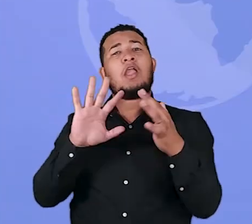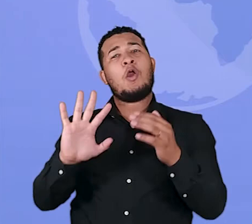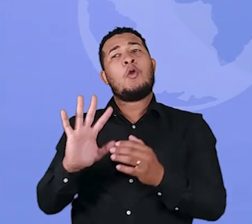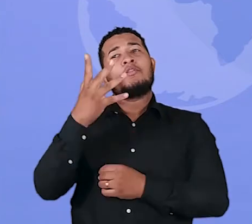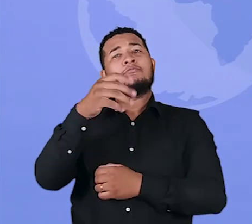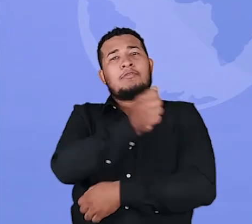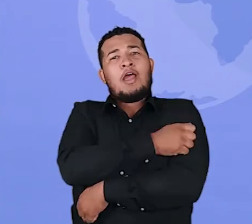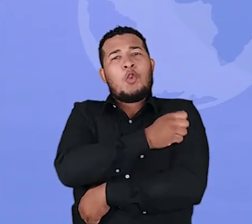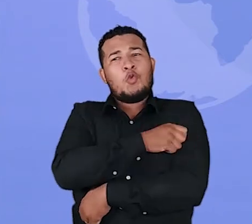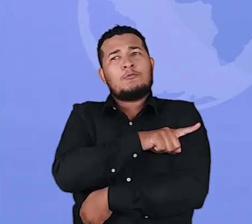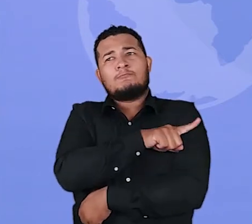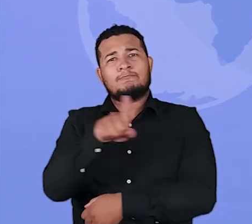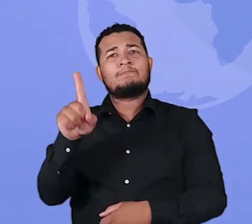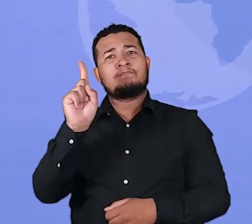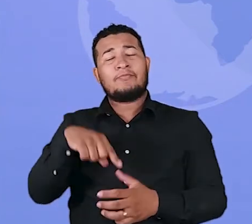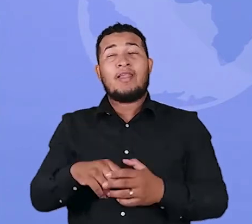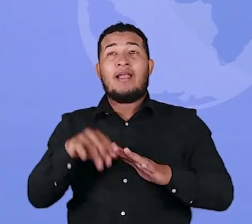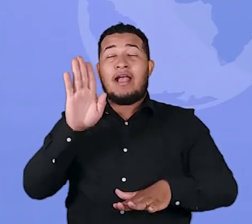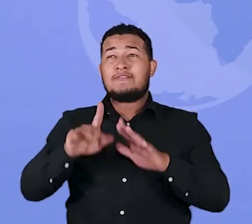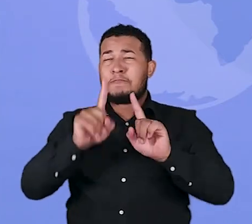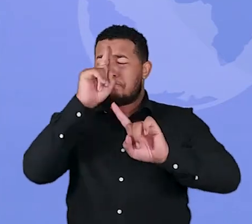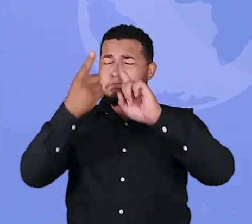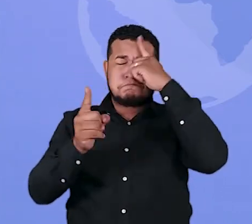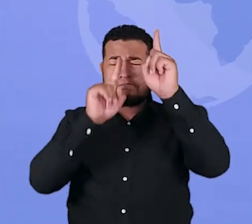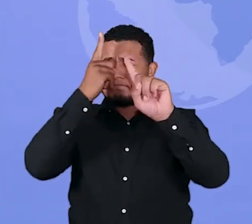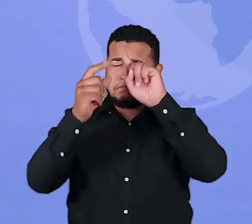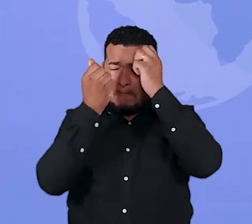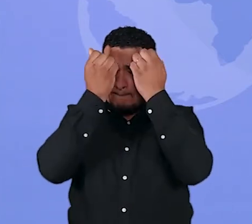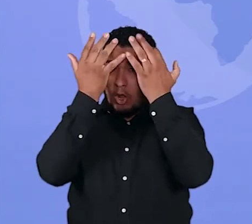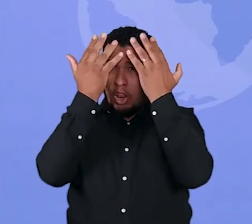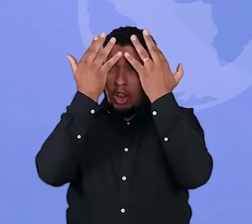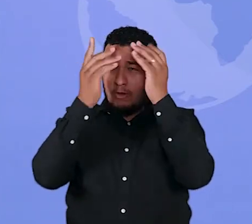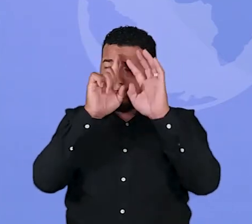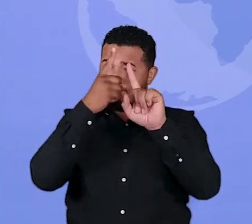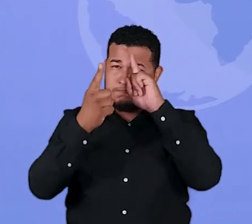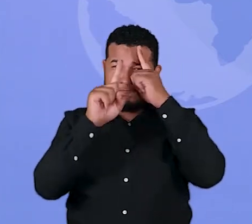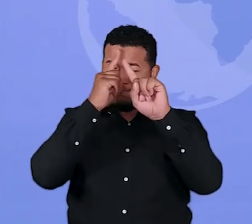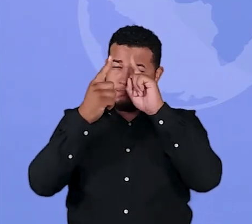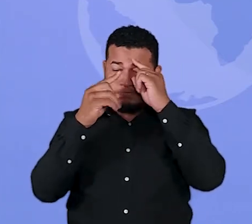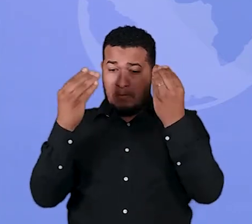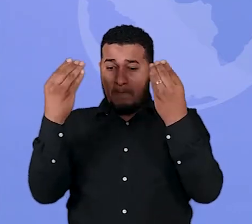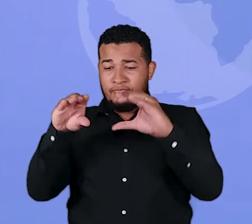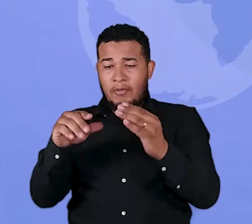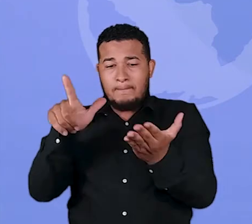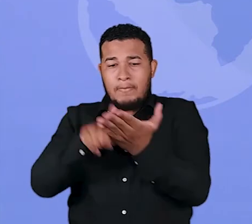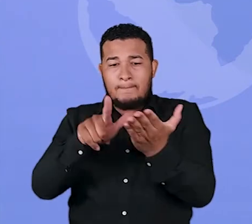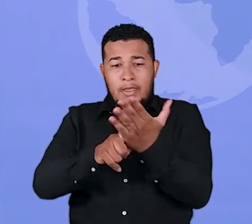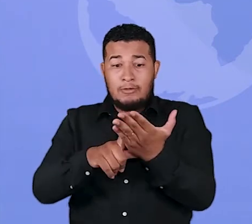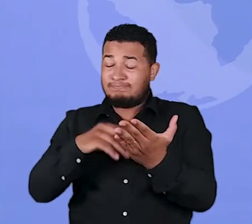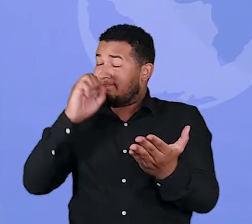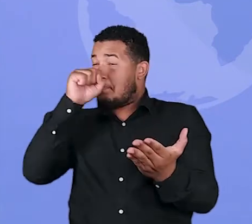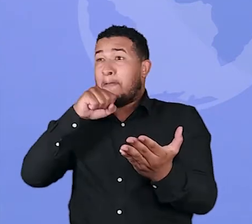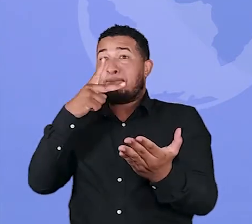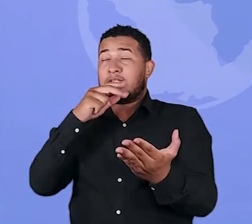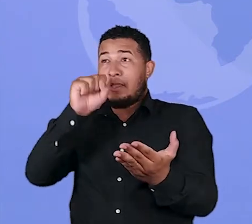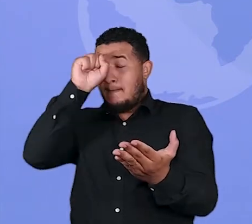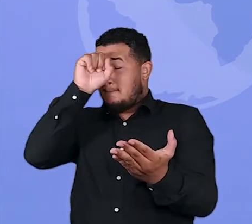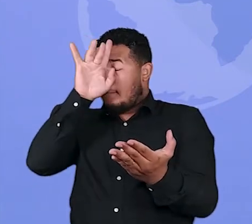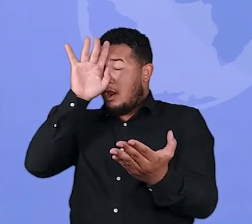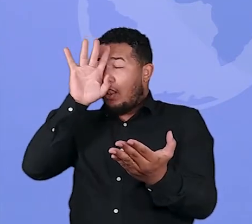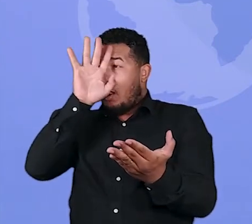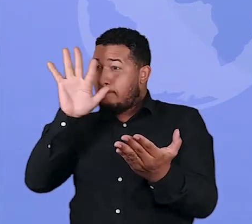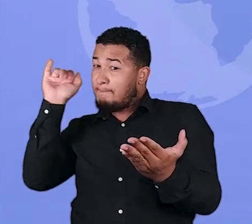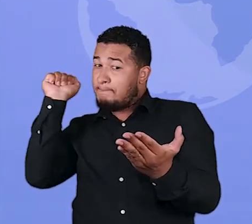com os alunos é isso. Às vezes são tantas ideias que fervilham na cabeça que na hora de colocar no papel quer colocar tudo de